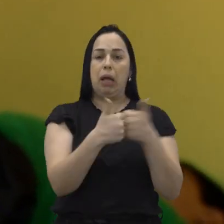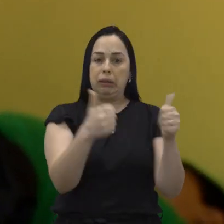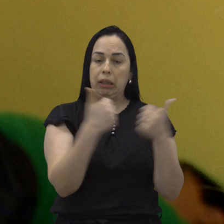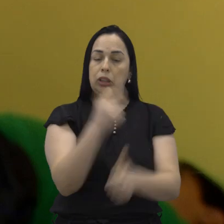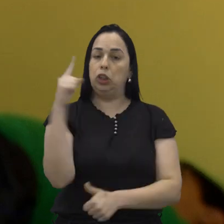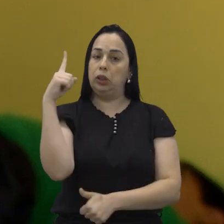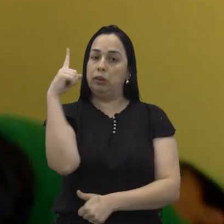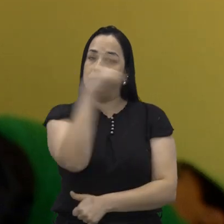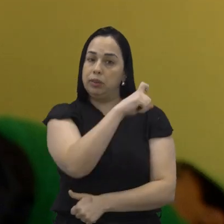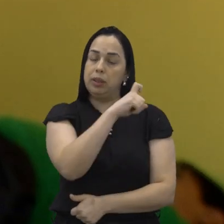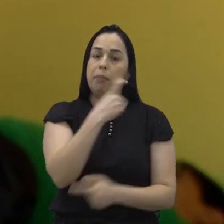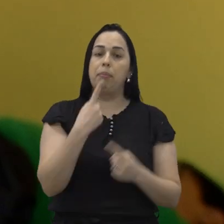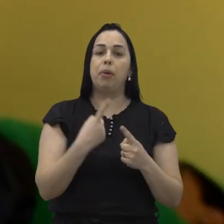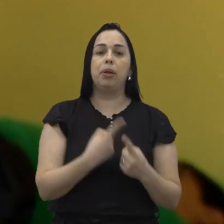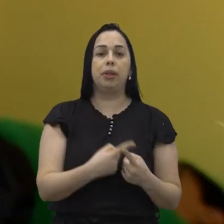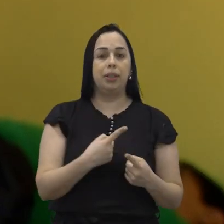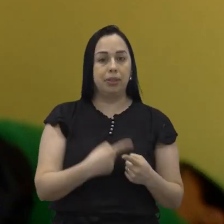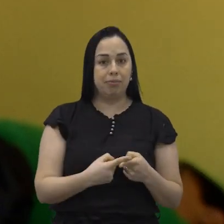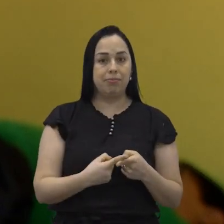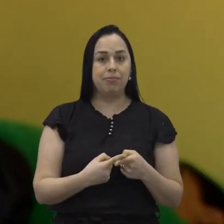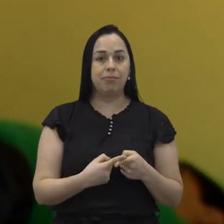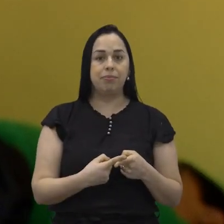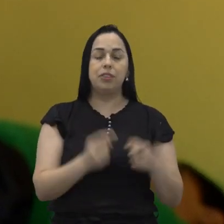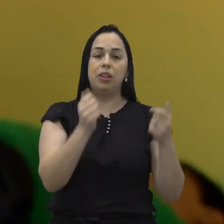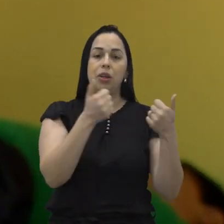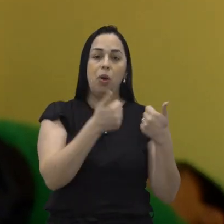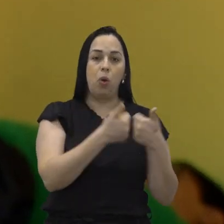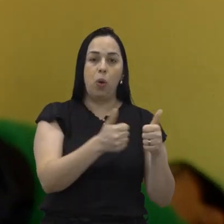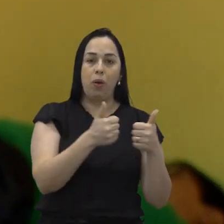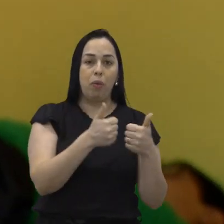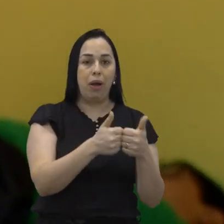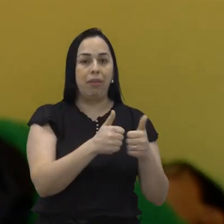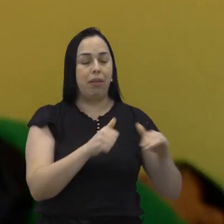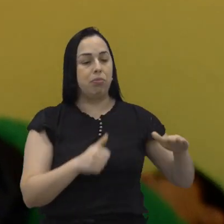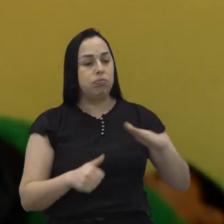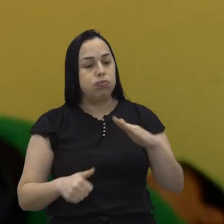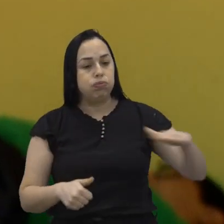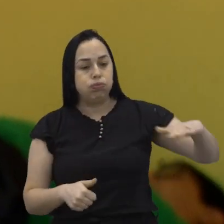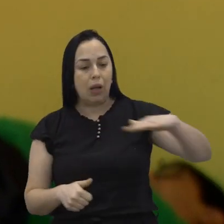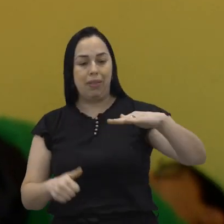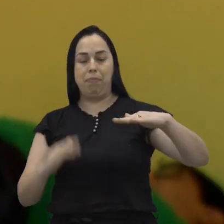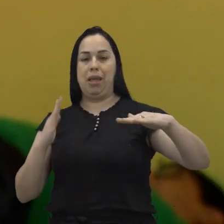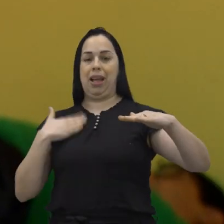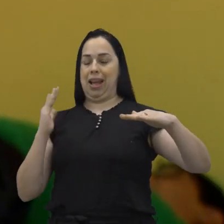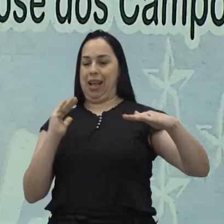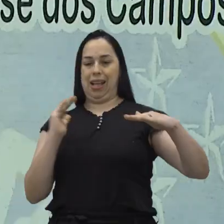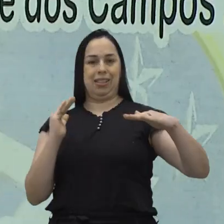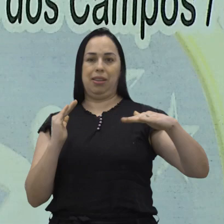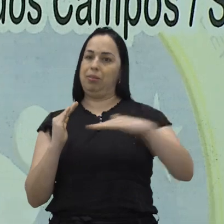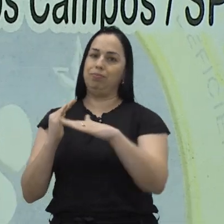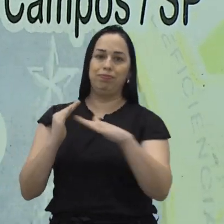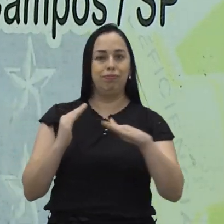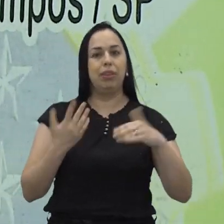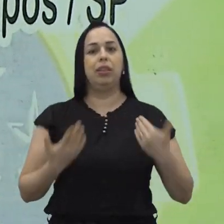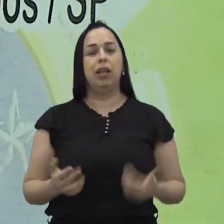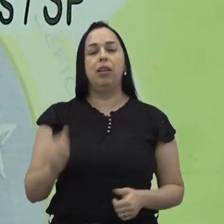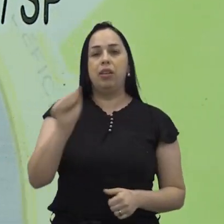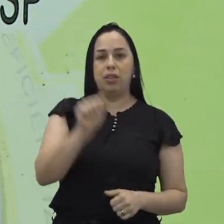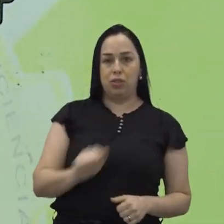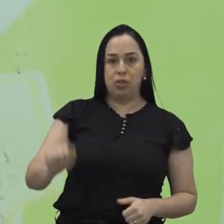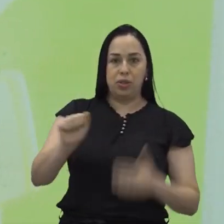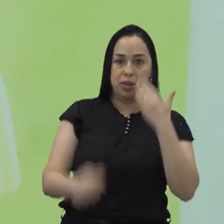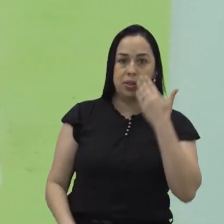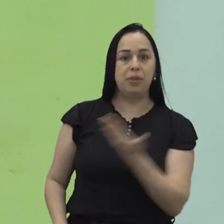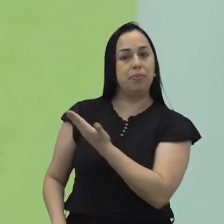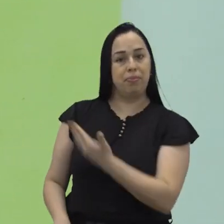é complicado, porque o ônibus não passa na frente da minha casa. Foi na Associação das